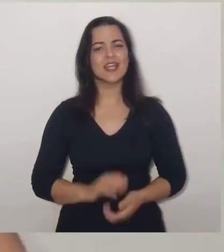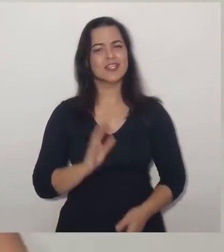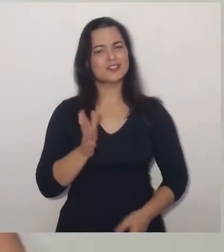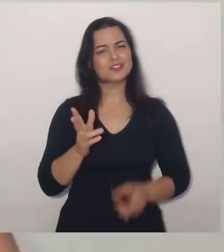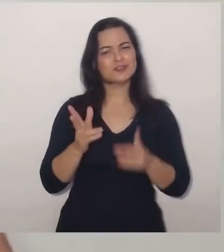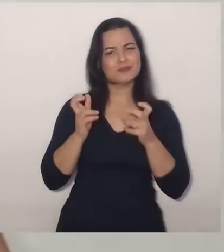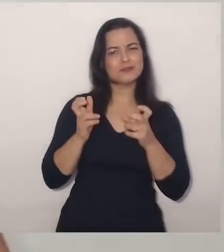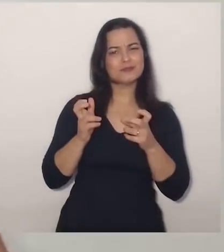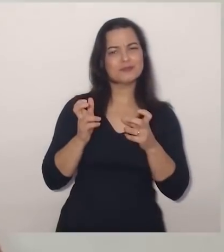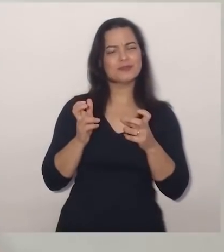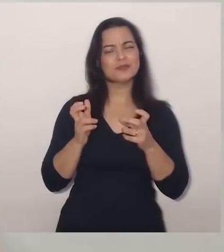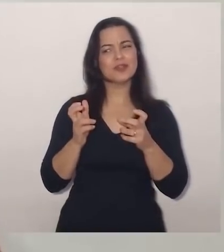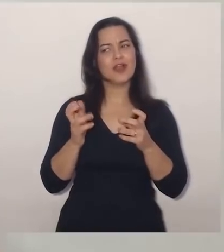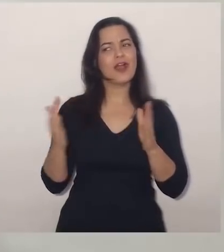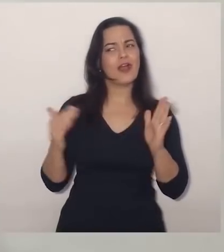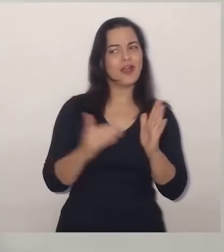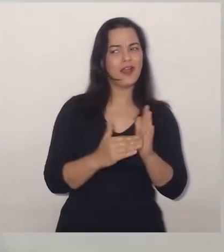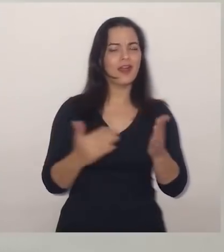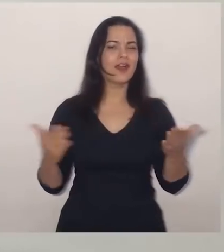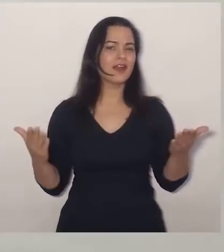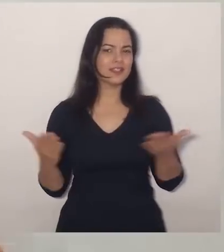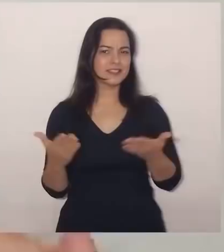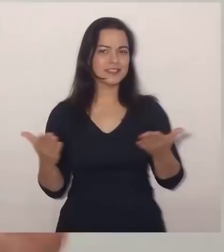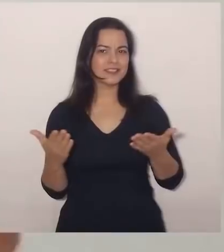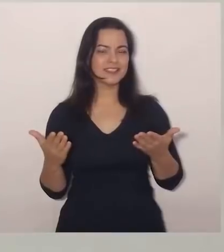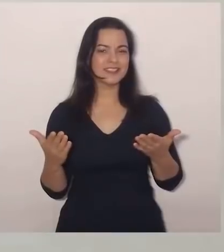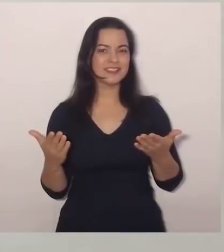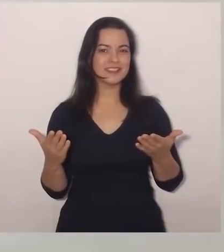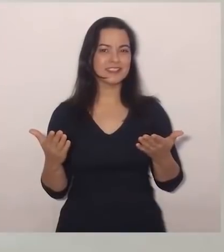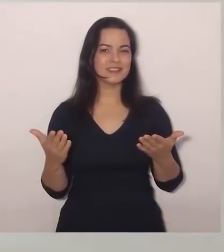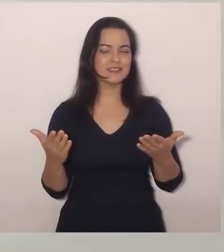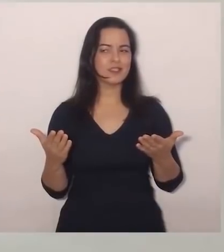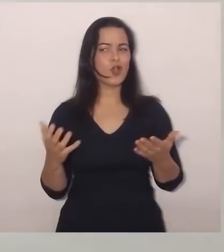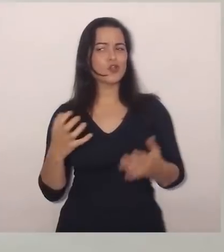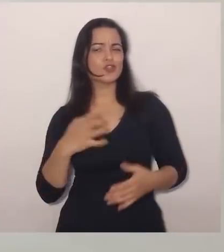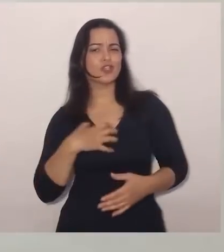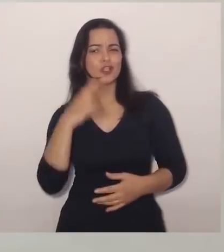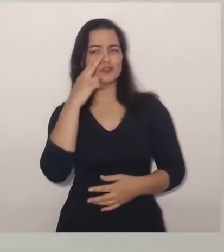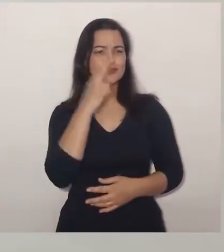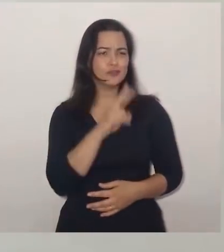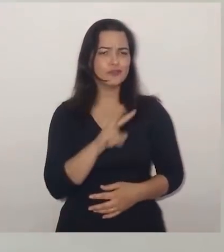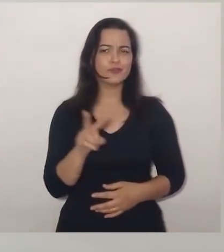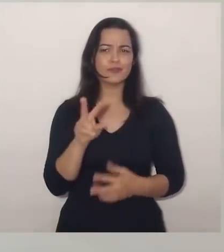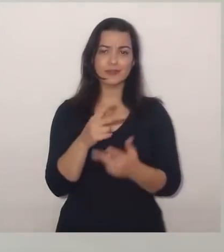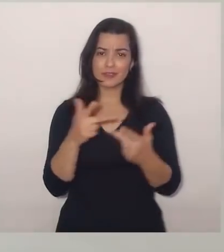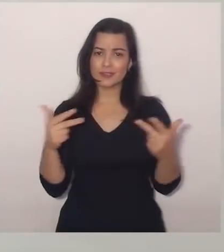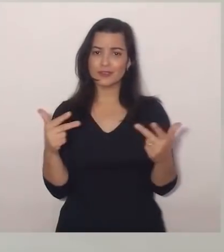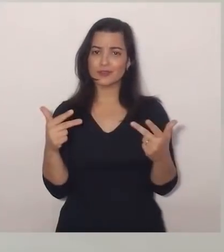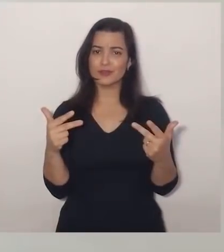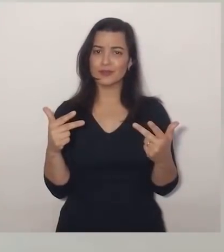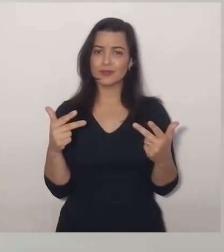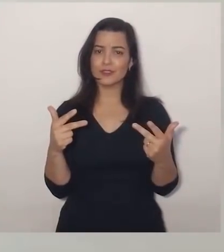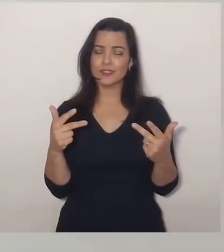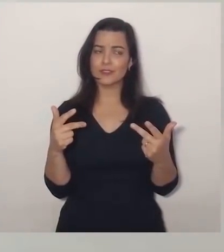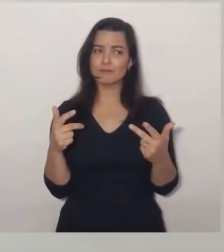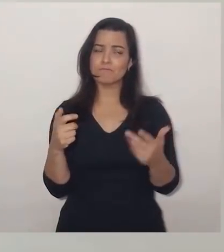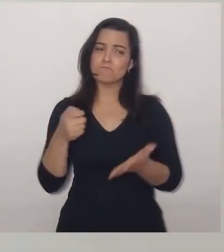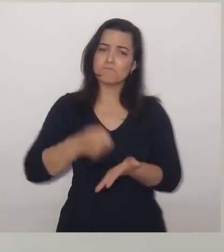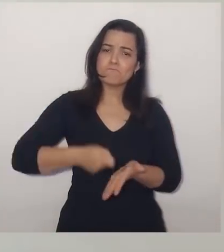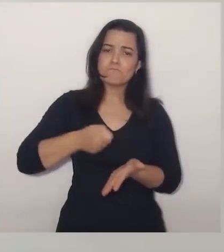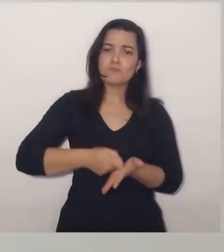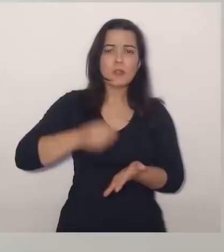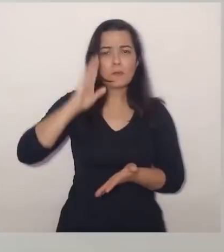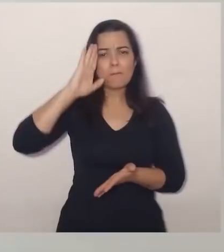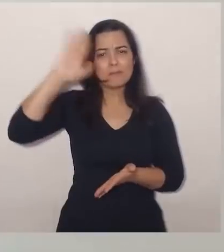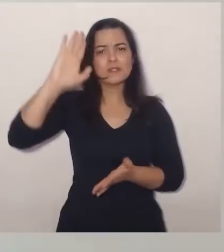já perceberam que até agora esse ponto de vista ele está exigindo de nós